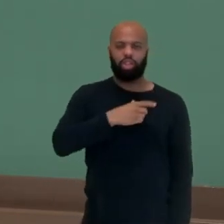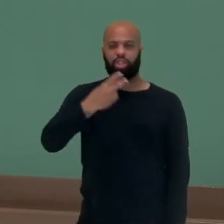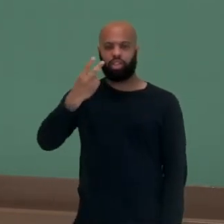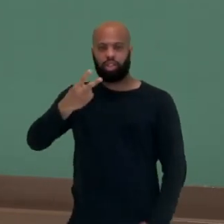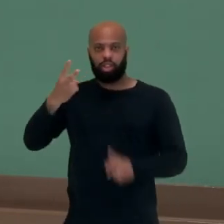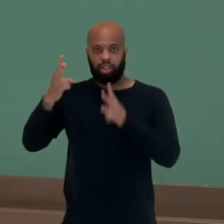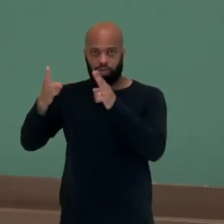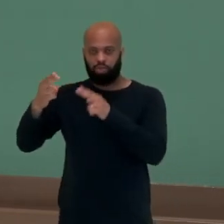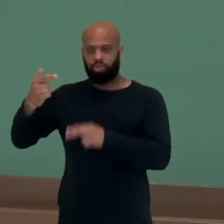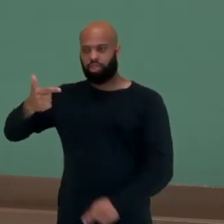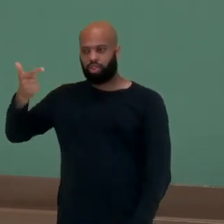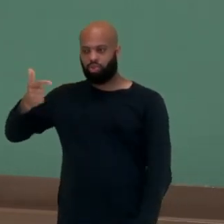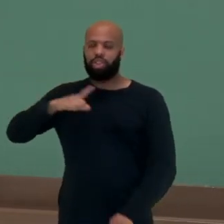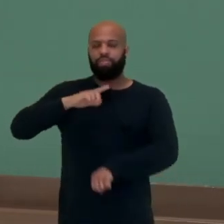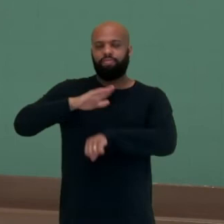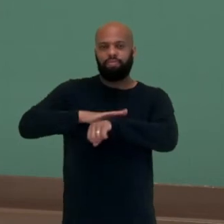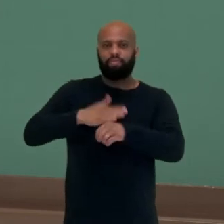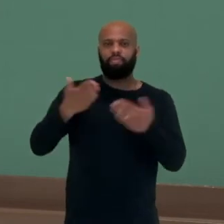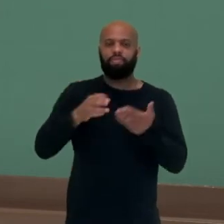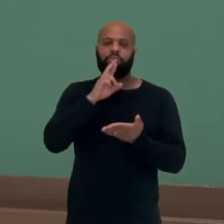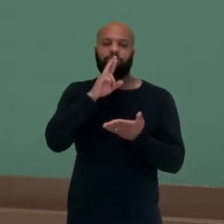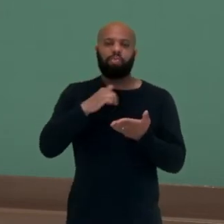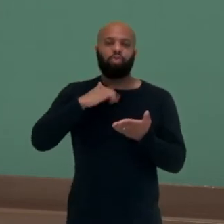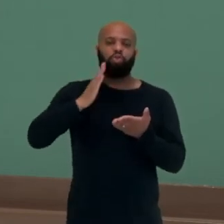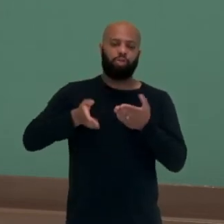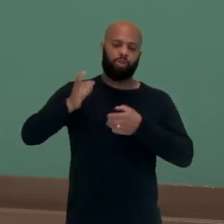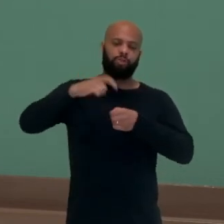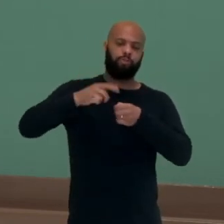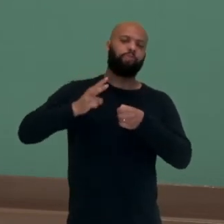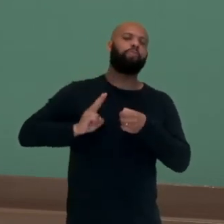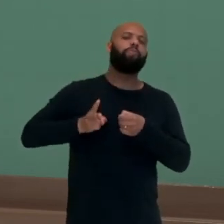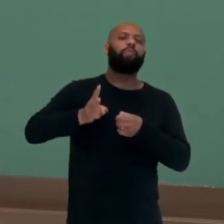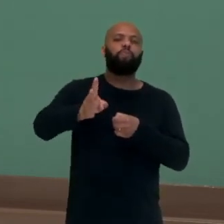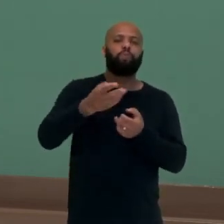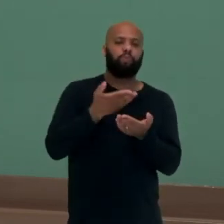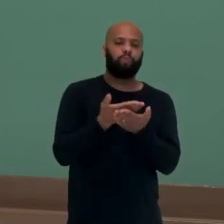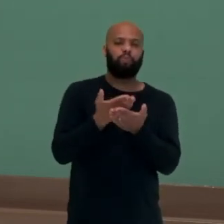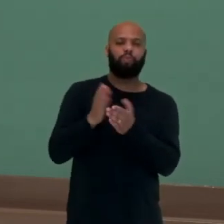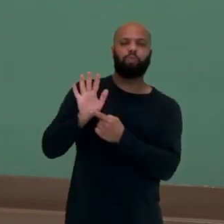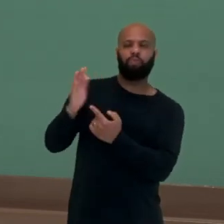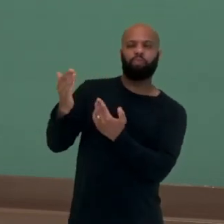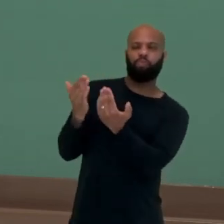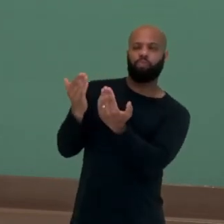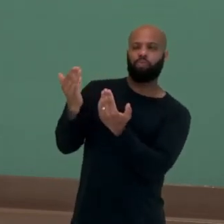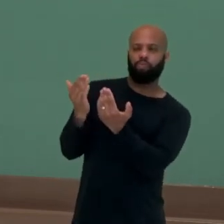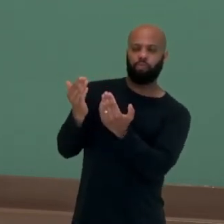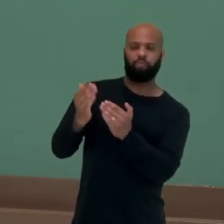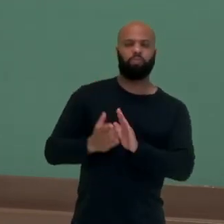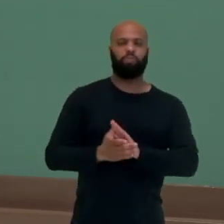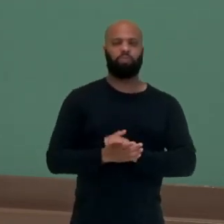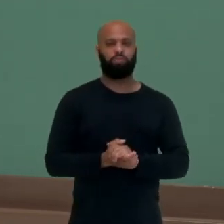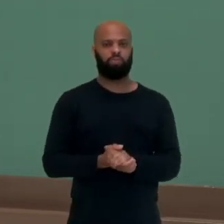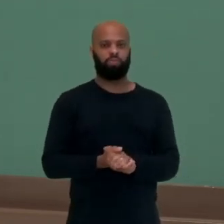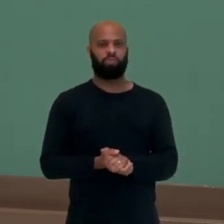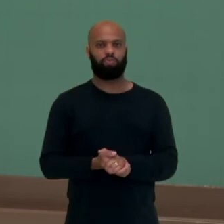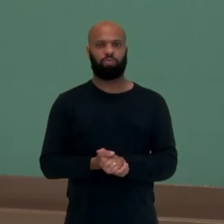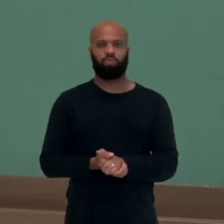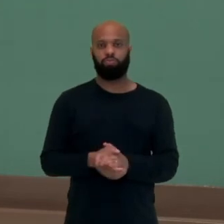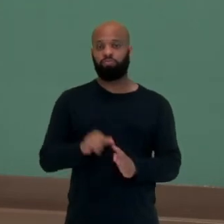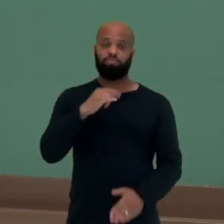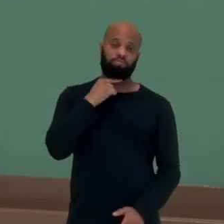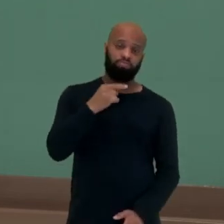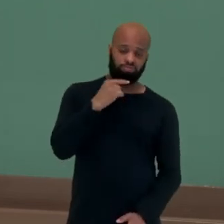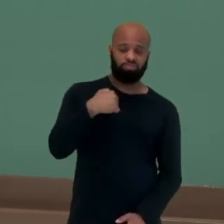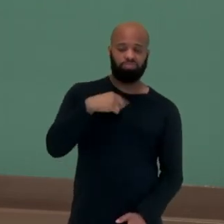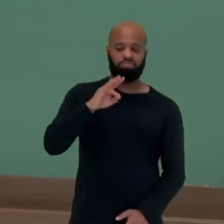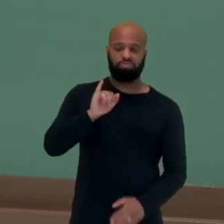dar um tempinho para vocês resolverem e já voltamos conferir o resultado e a produção de vocês. E se tiver alguma dúvida,